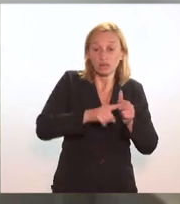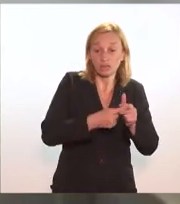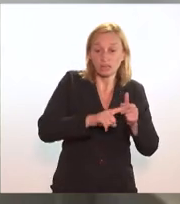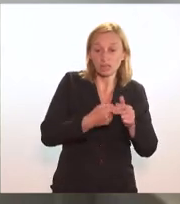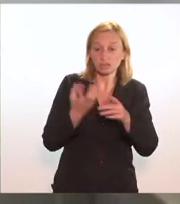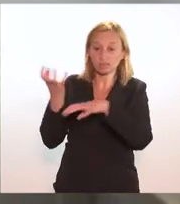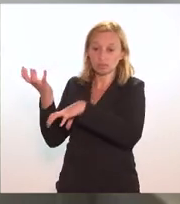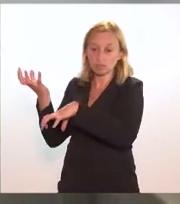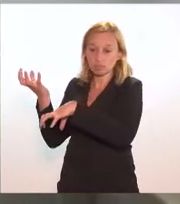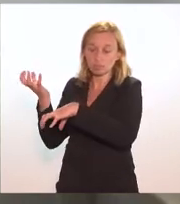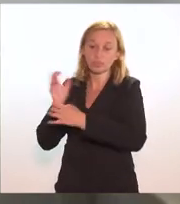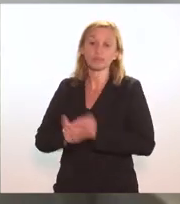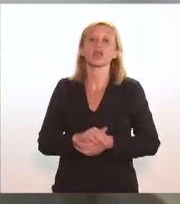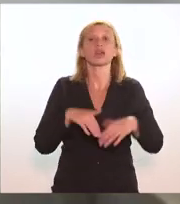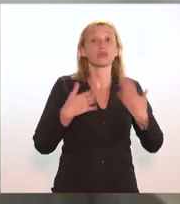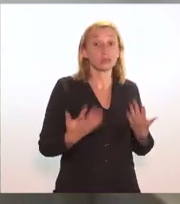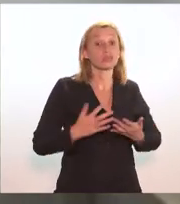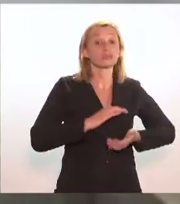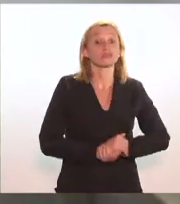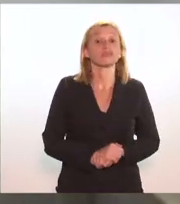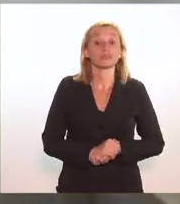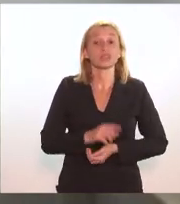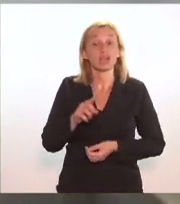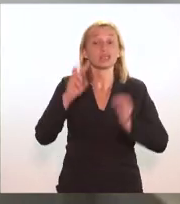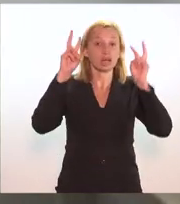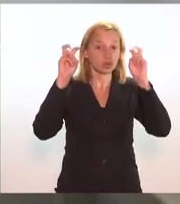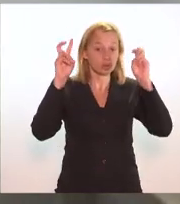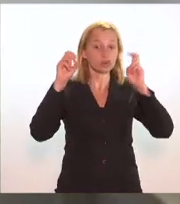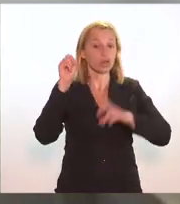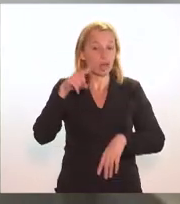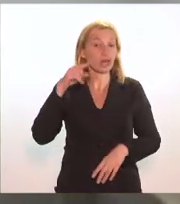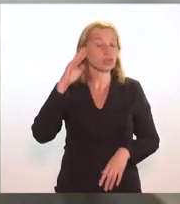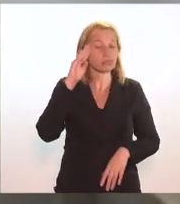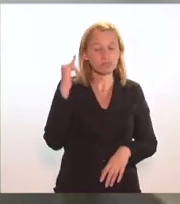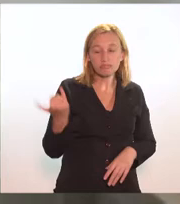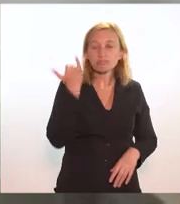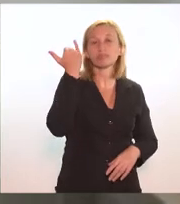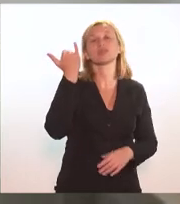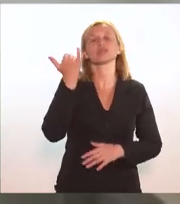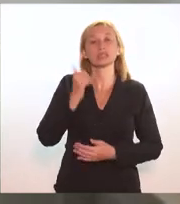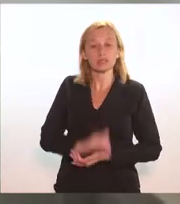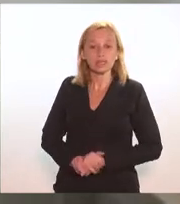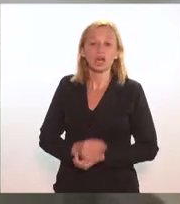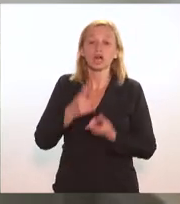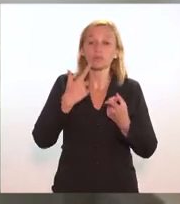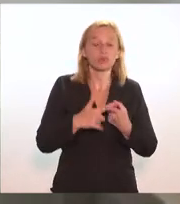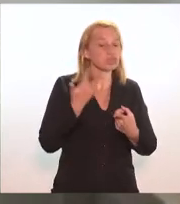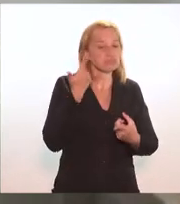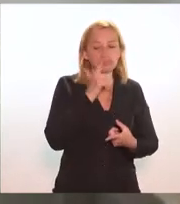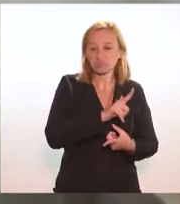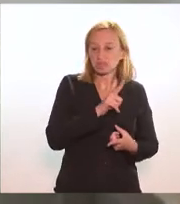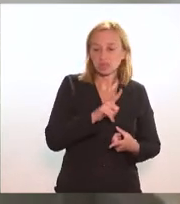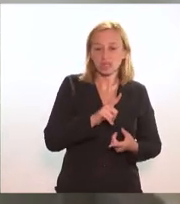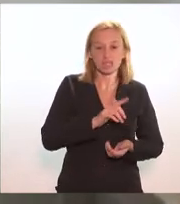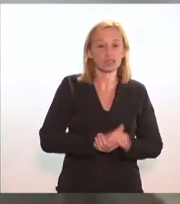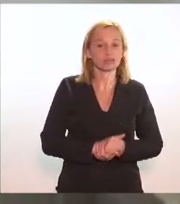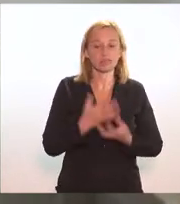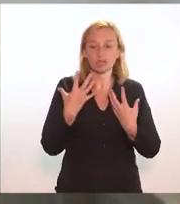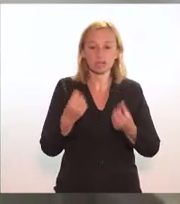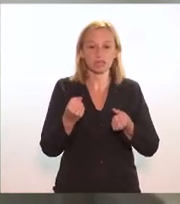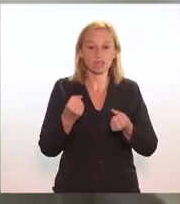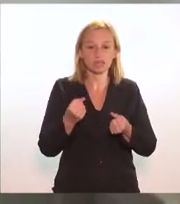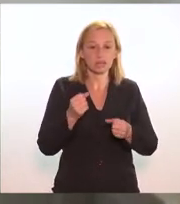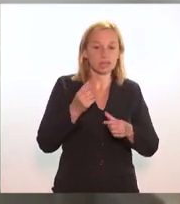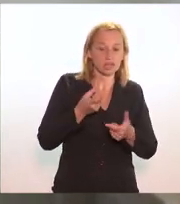Nacional. Então, essa questão é importantíssima, porque não conseguimos admitir que o devedor,